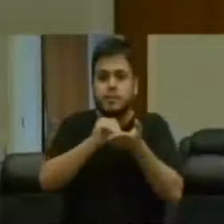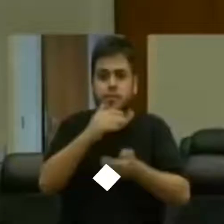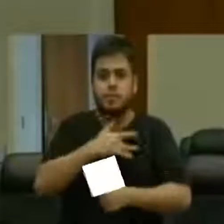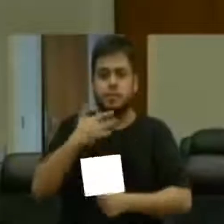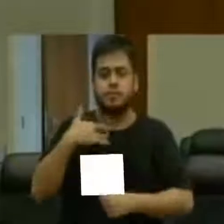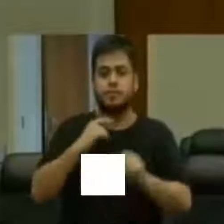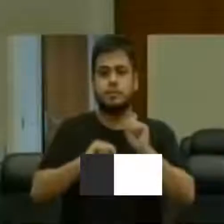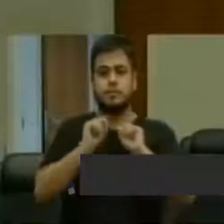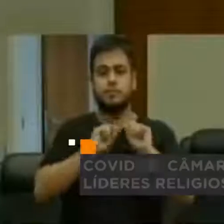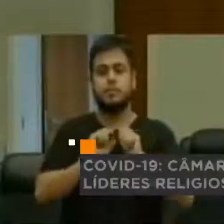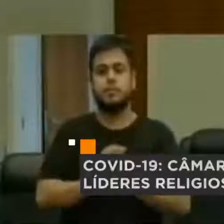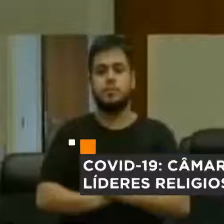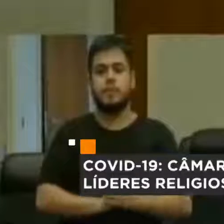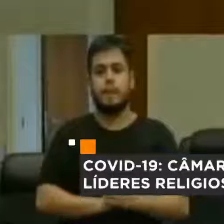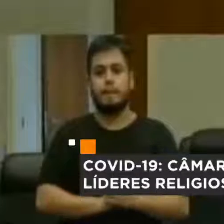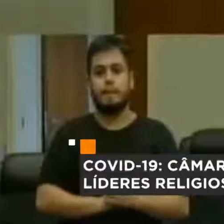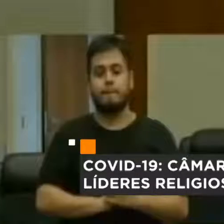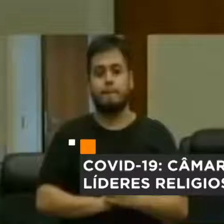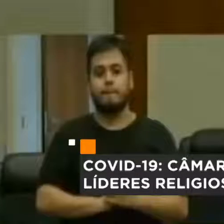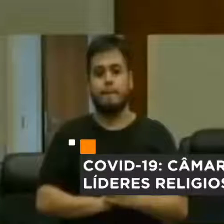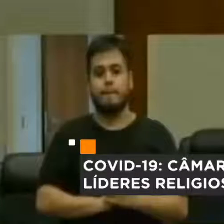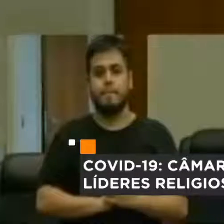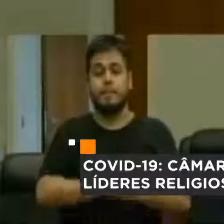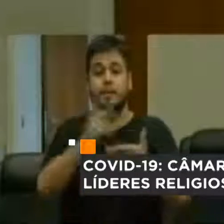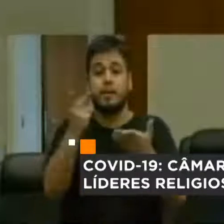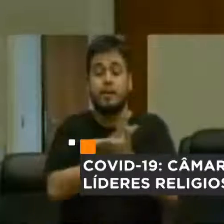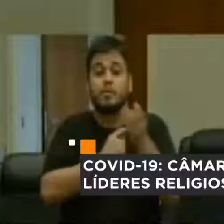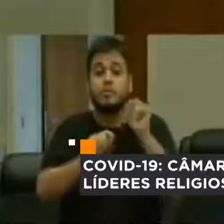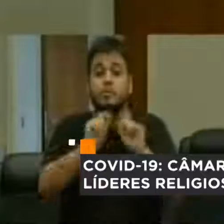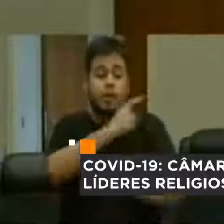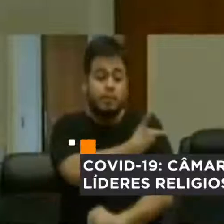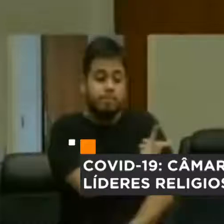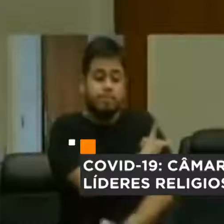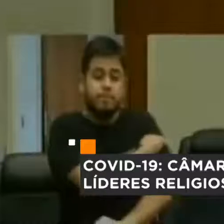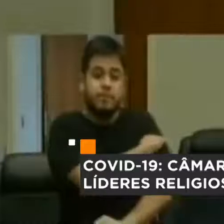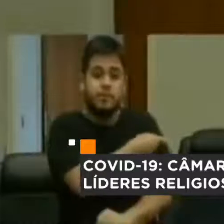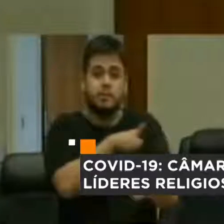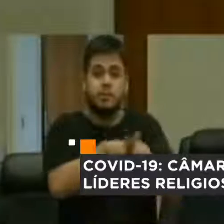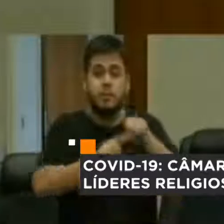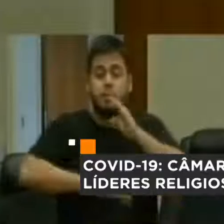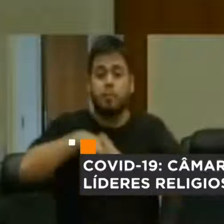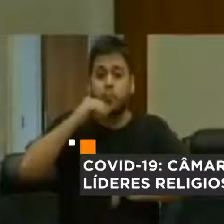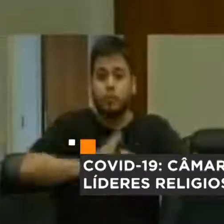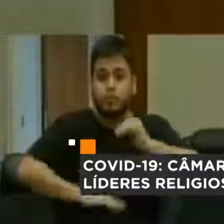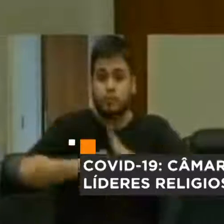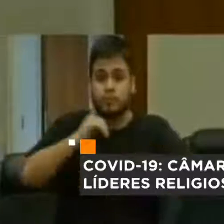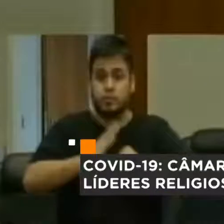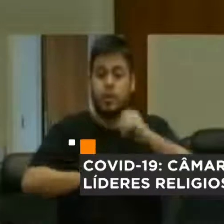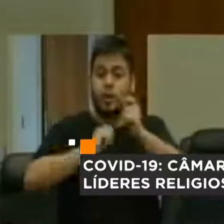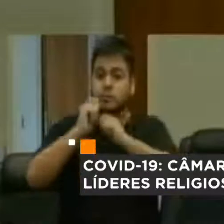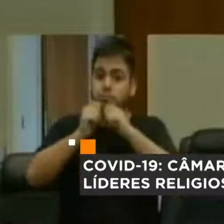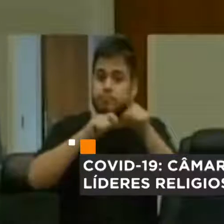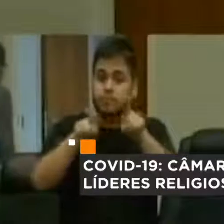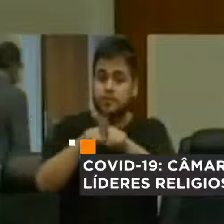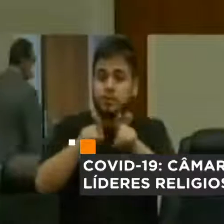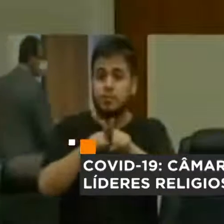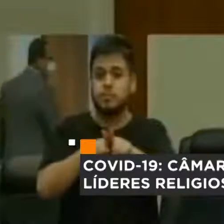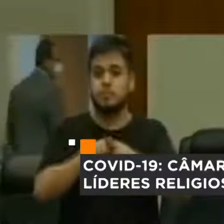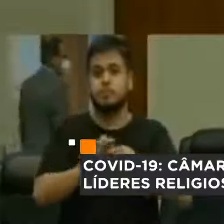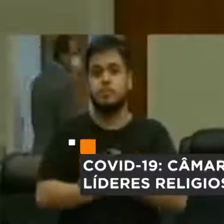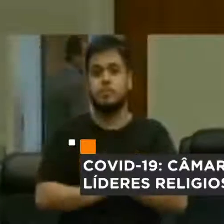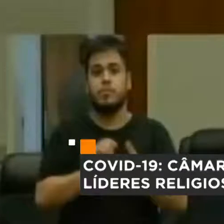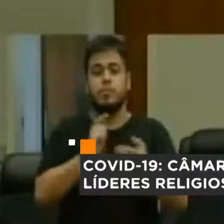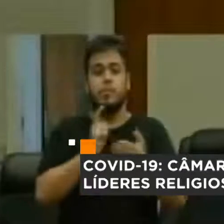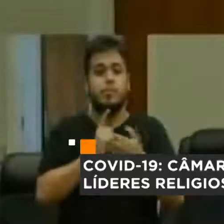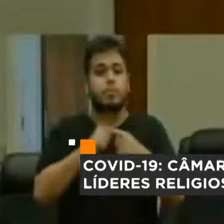saúde que é faça a vacinação dos profissionais da Imprensa dos Jornalistas que